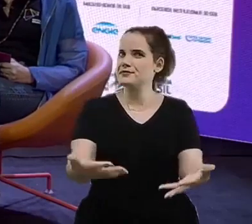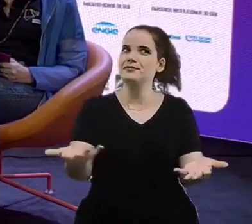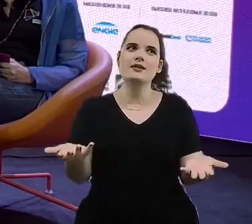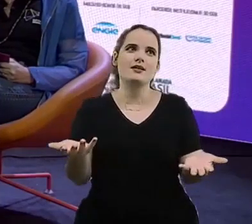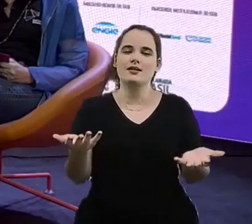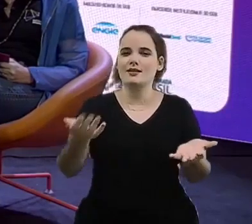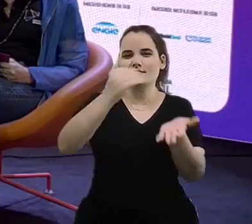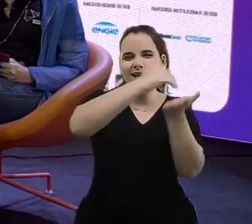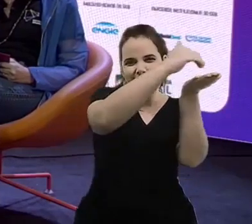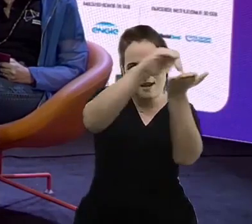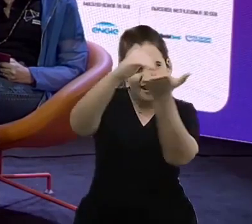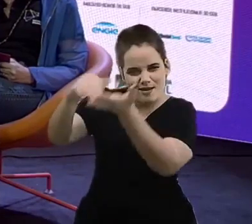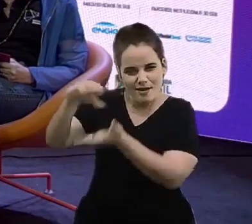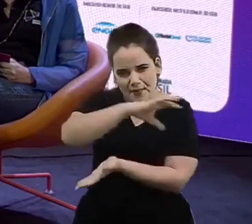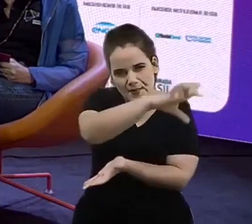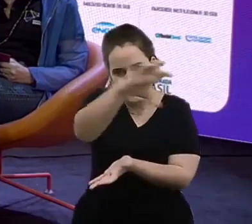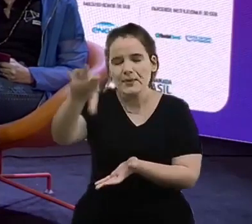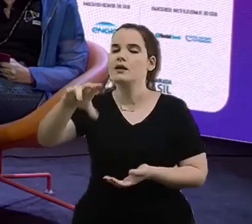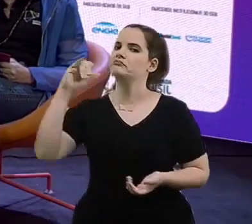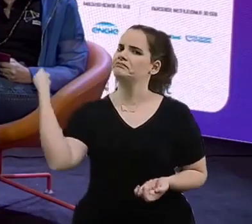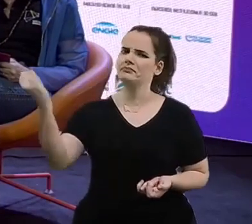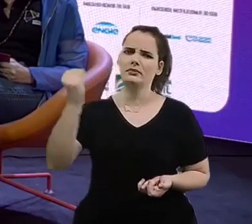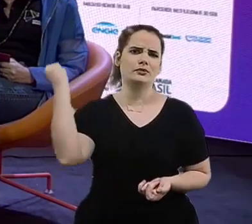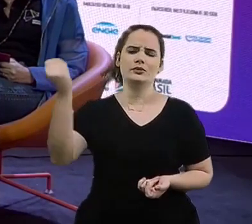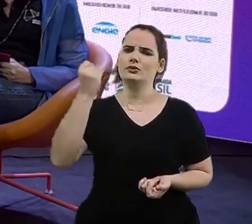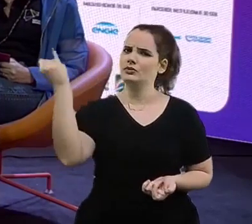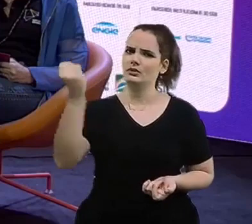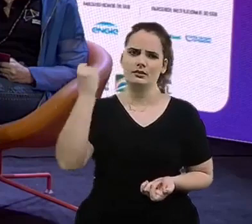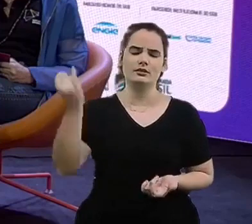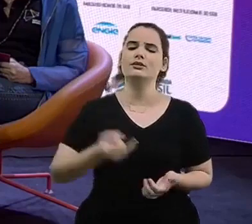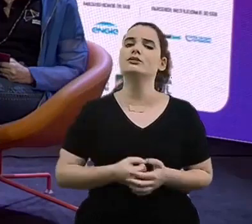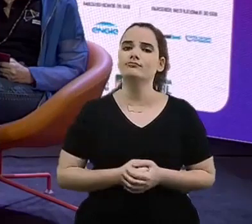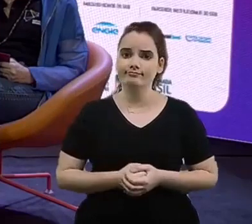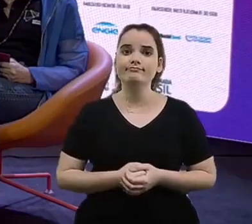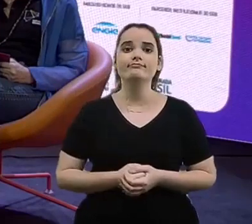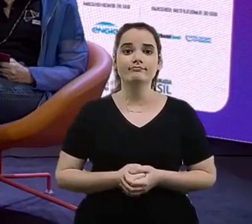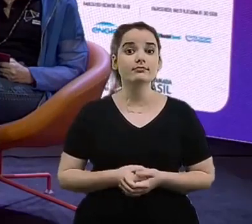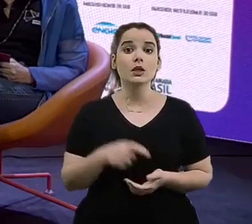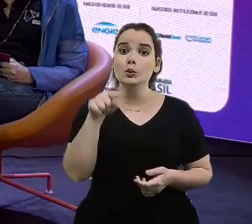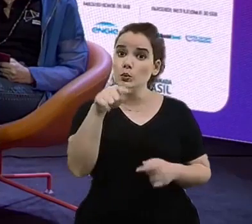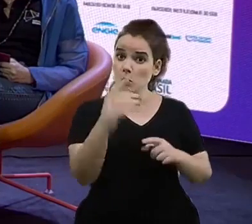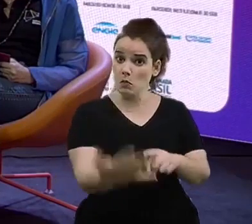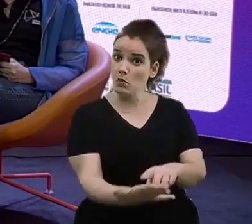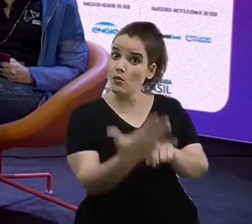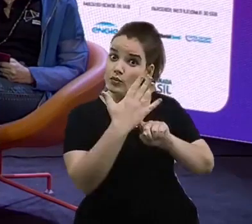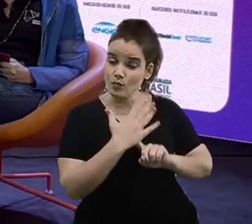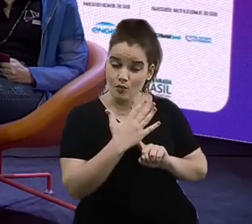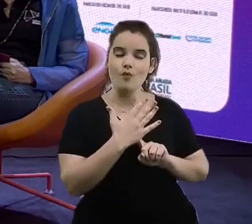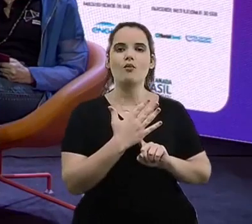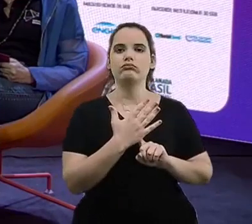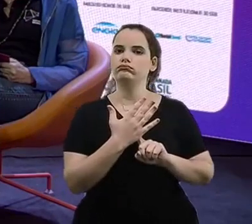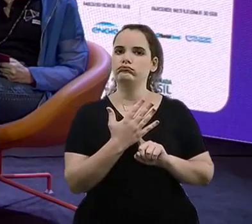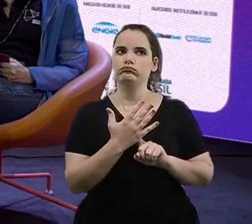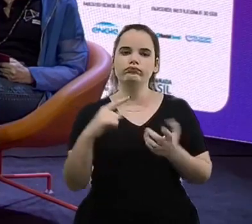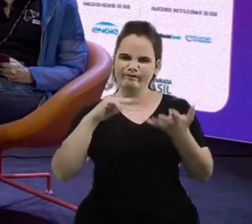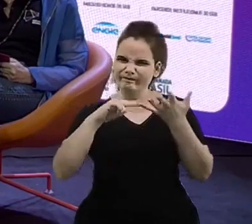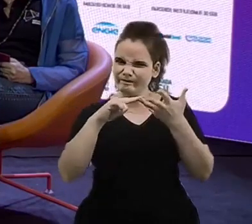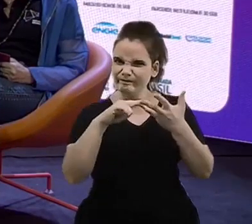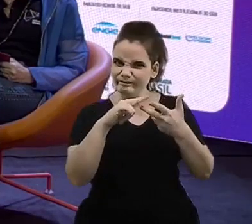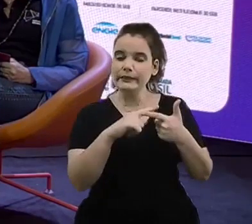quanto isso é importante. Então, nos produtos que você mostrou, eu acho que tem aprendizados